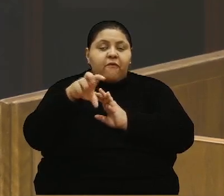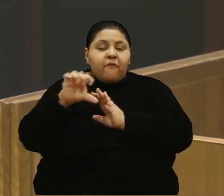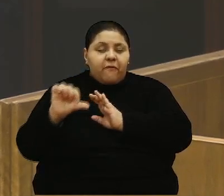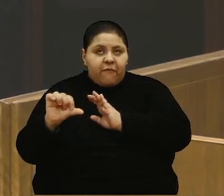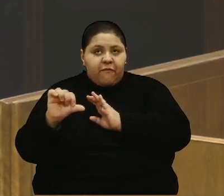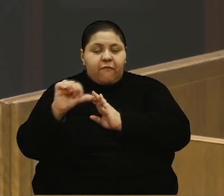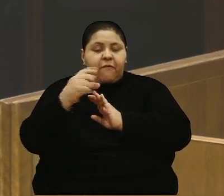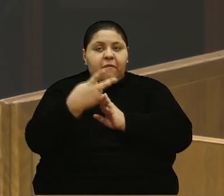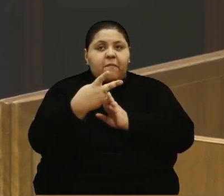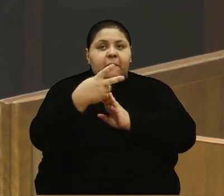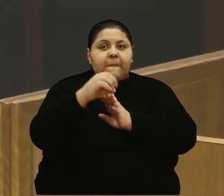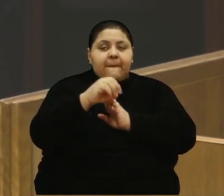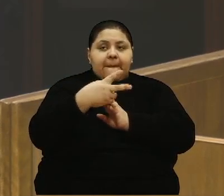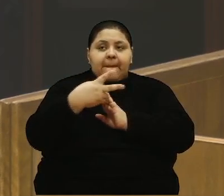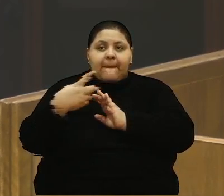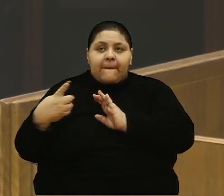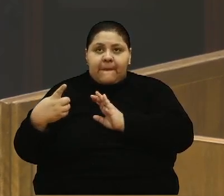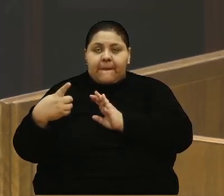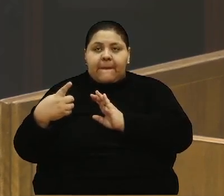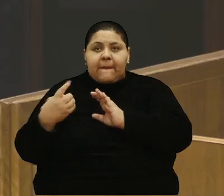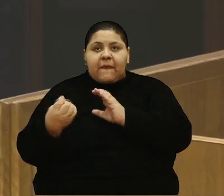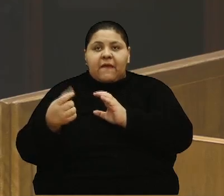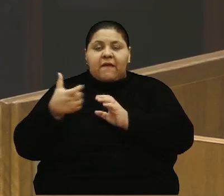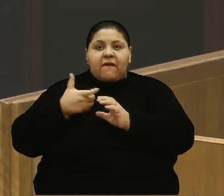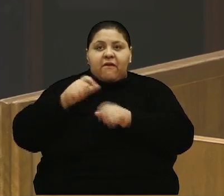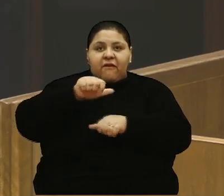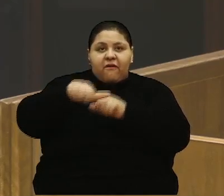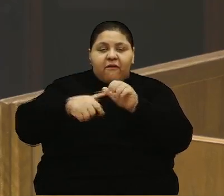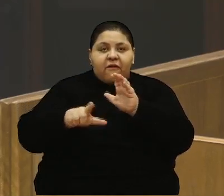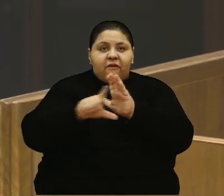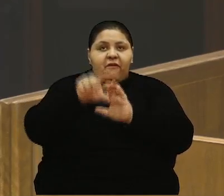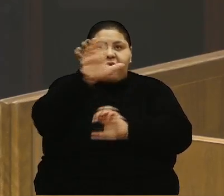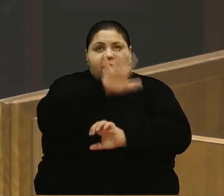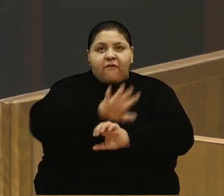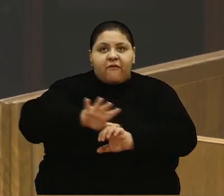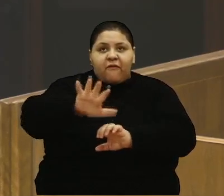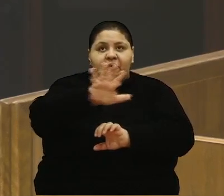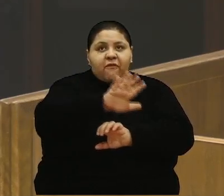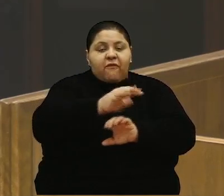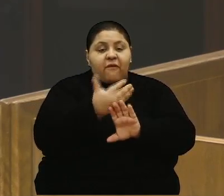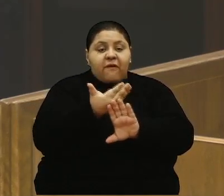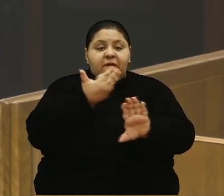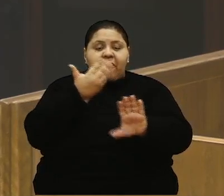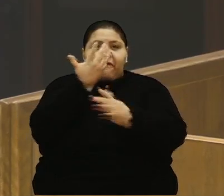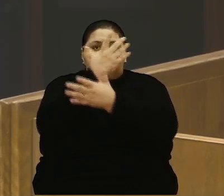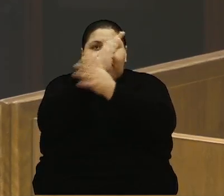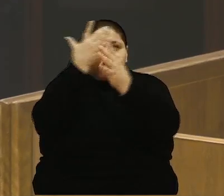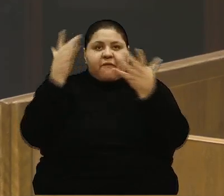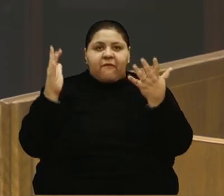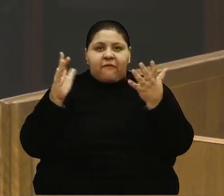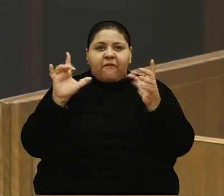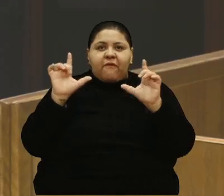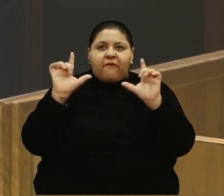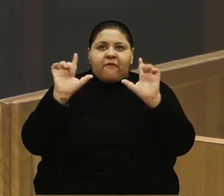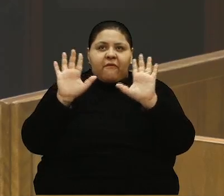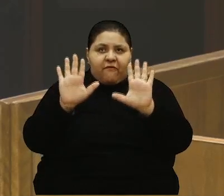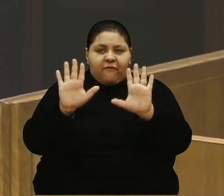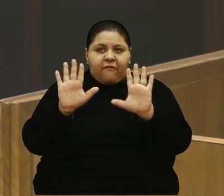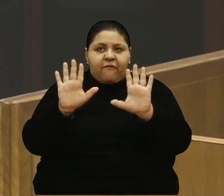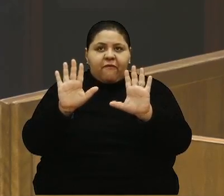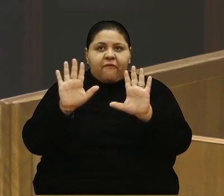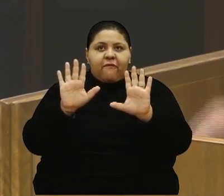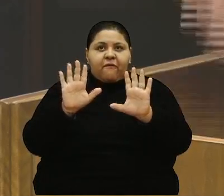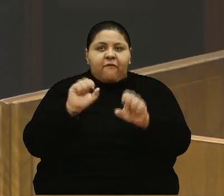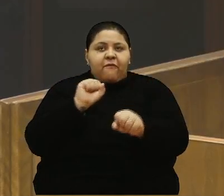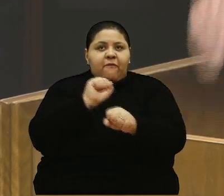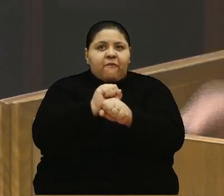2159 de 2021, que busca alterar a Lei Geral do Licenciamento Ambiental. Vamos botar um pouquinho de freio nos ambientoloides aí,